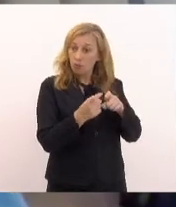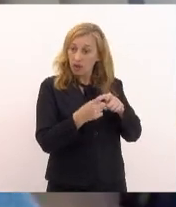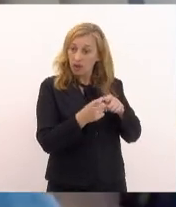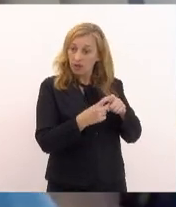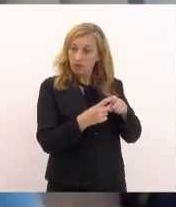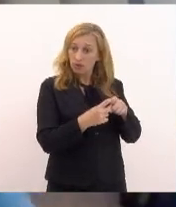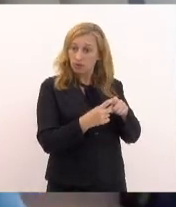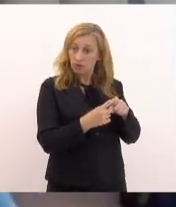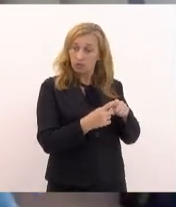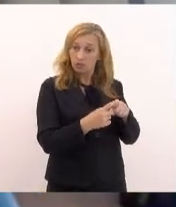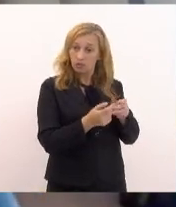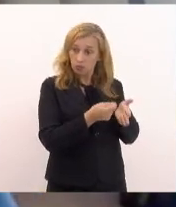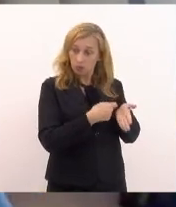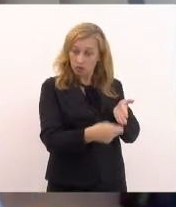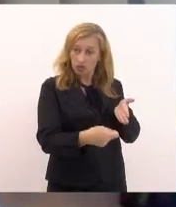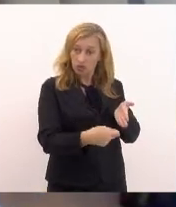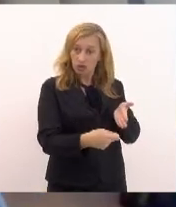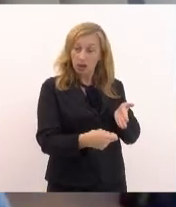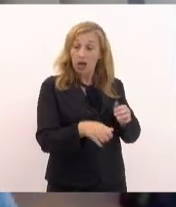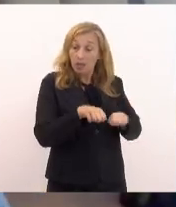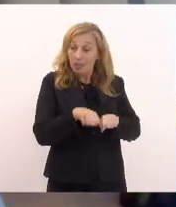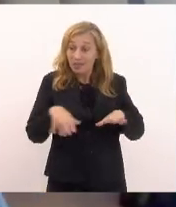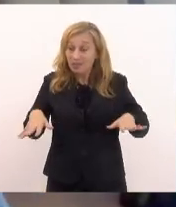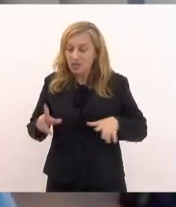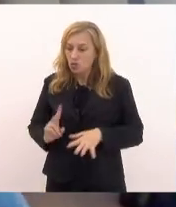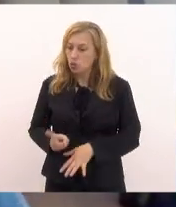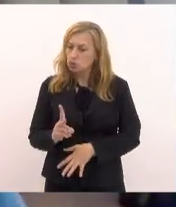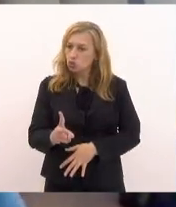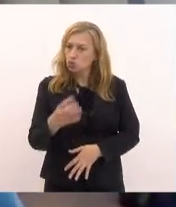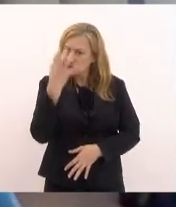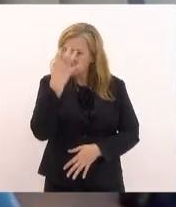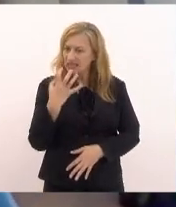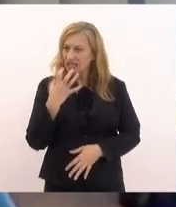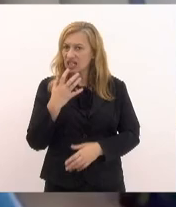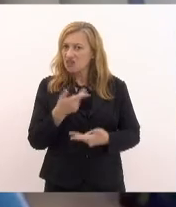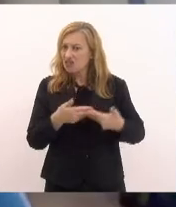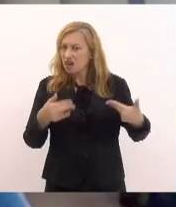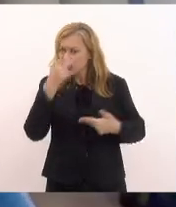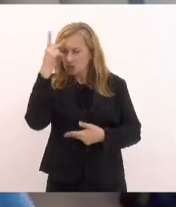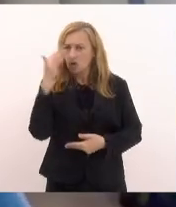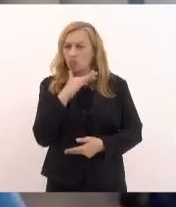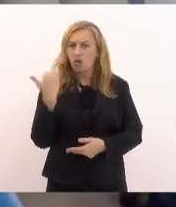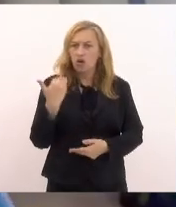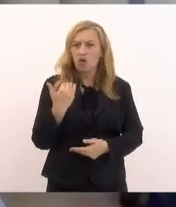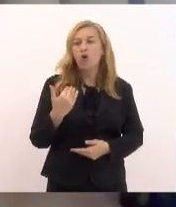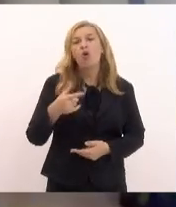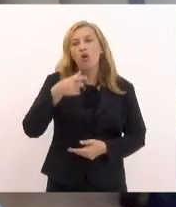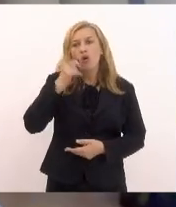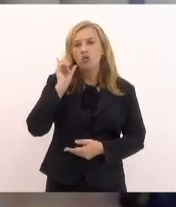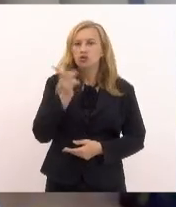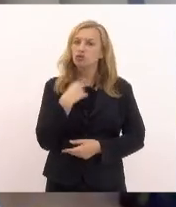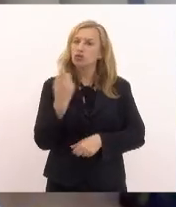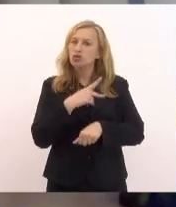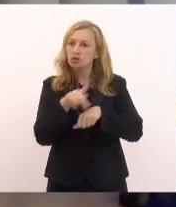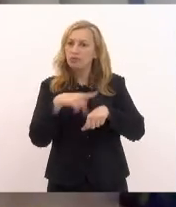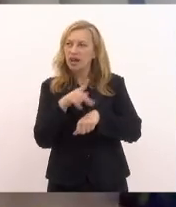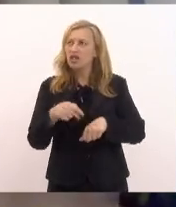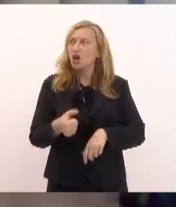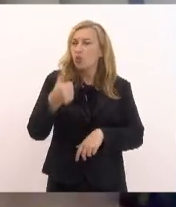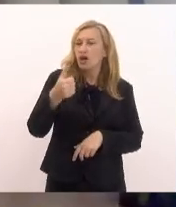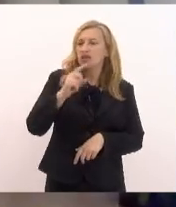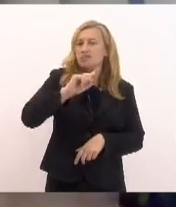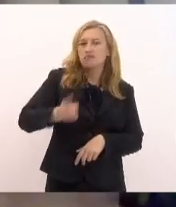pandemia continua em gravidade, né? Continua levando muitas vidas. Ontem, infelizmente, no nosso país, foram quase